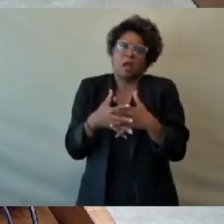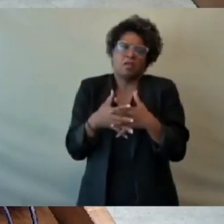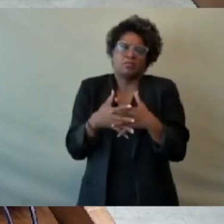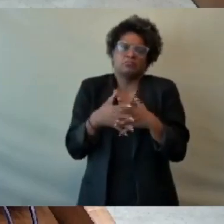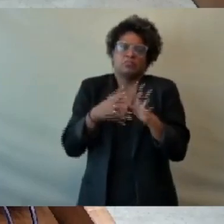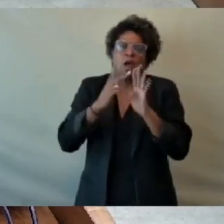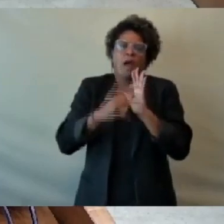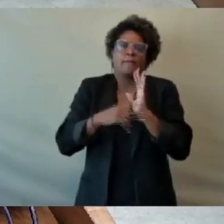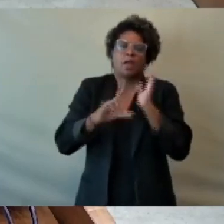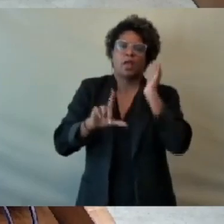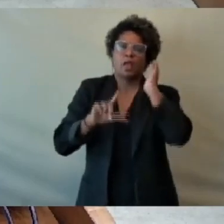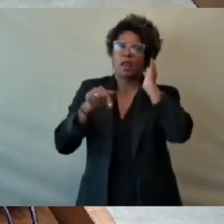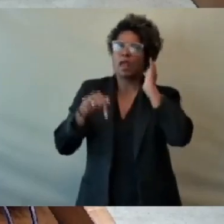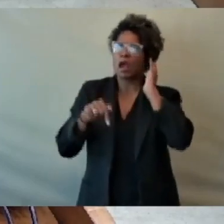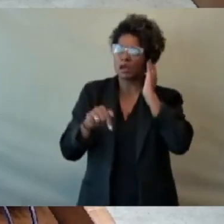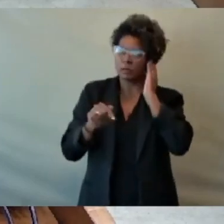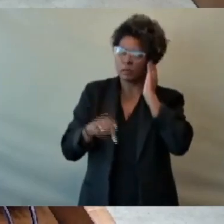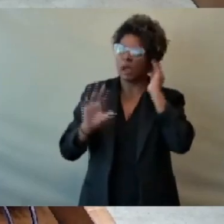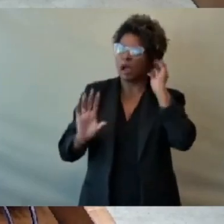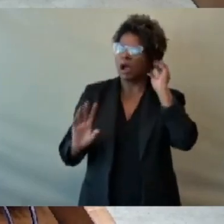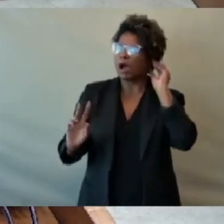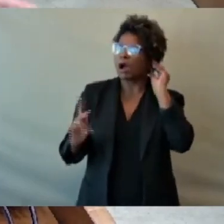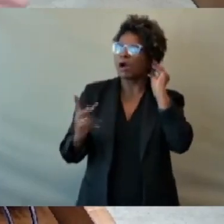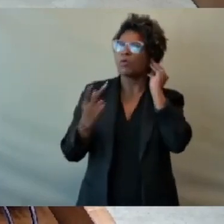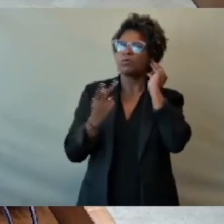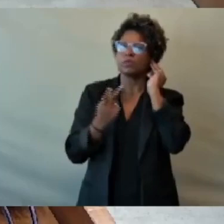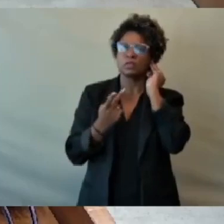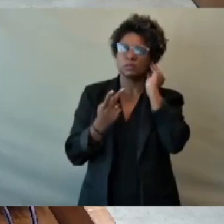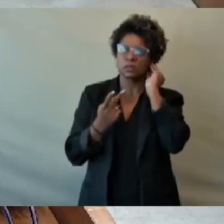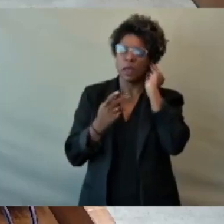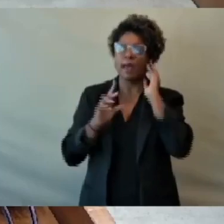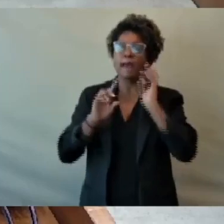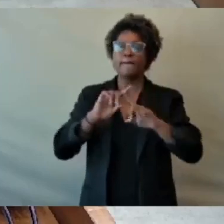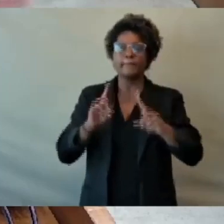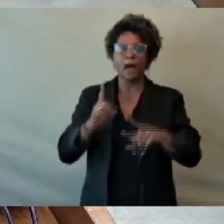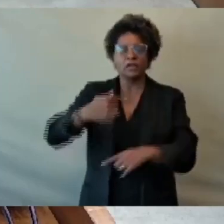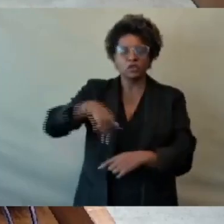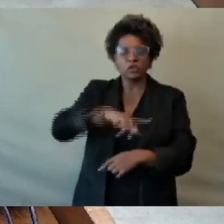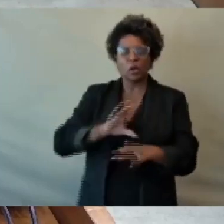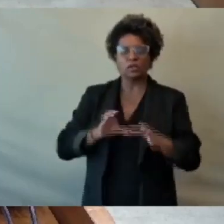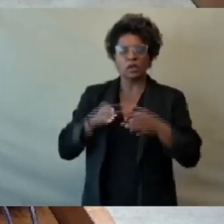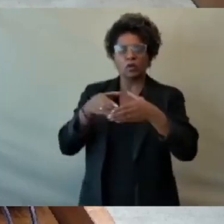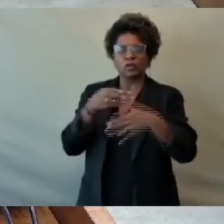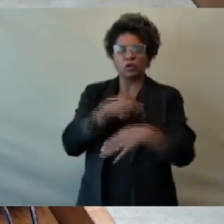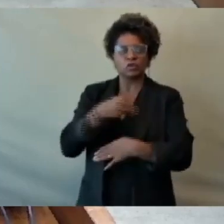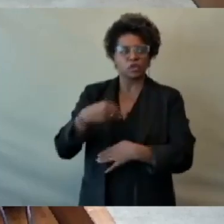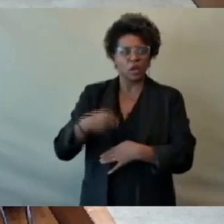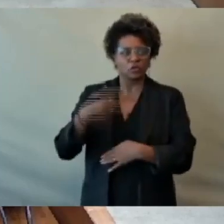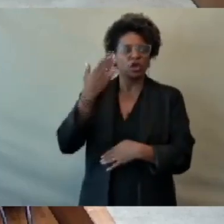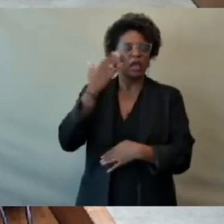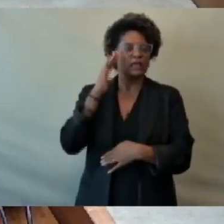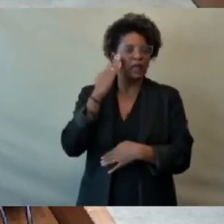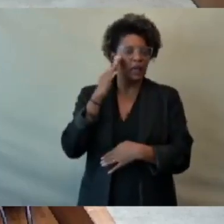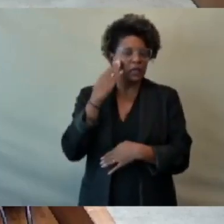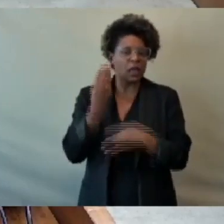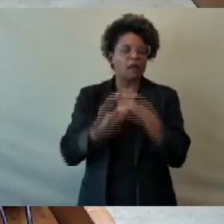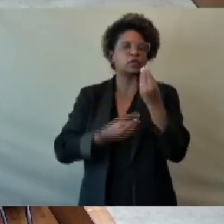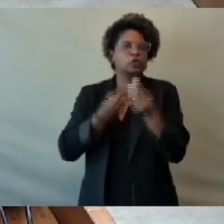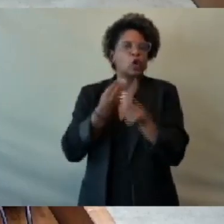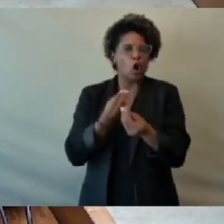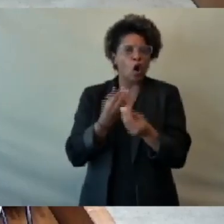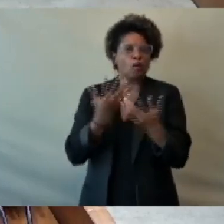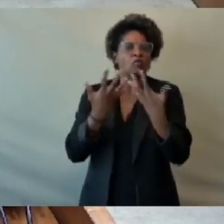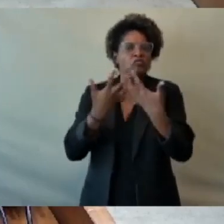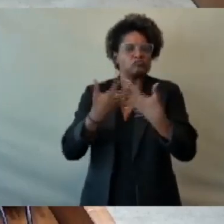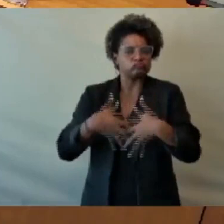Saúde, entendendo como funciona o SAMU de Belo Horizonte, a gente deveria fazer um parecer pela rejeição, mas, repito, com todo carinho e respeito ao vereador Fernando